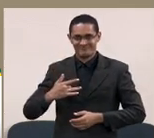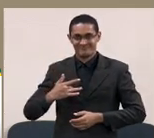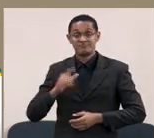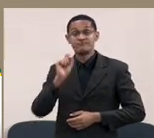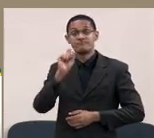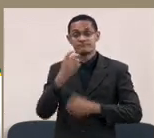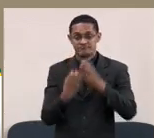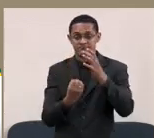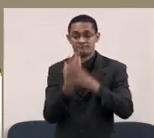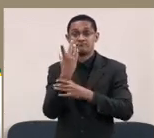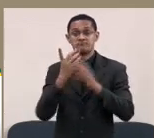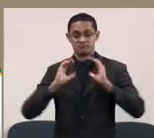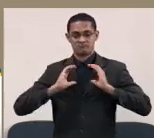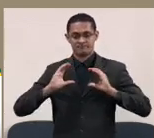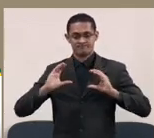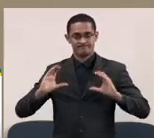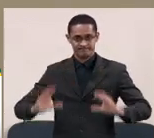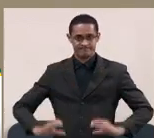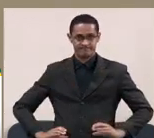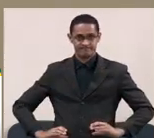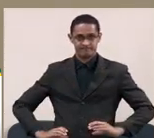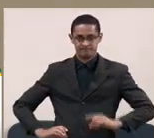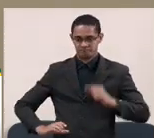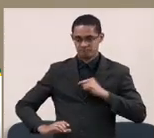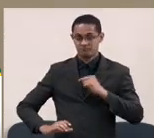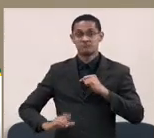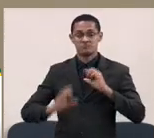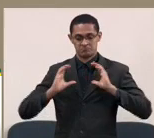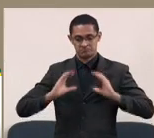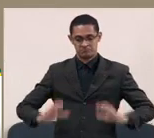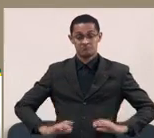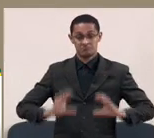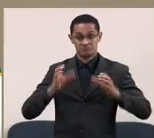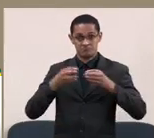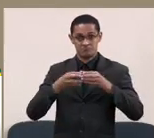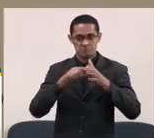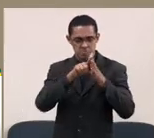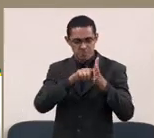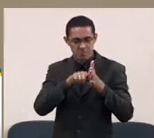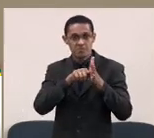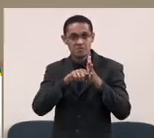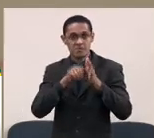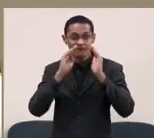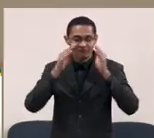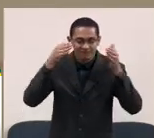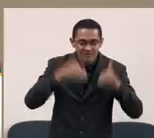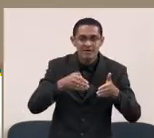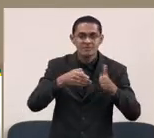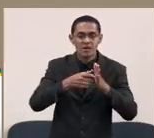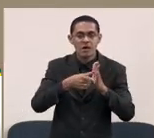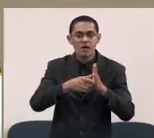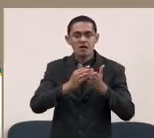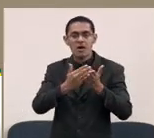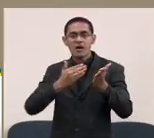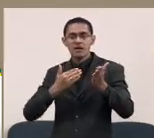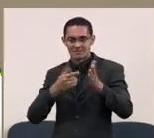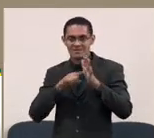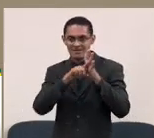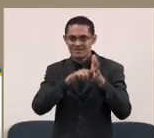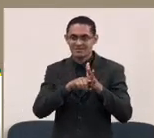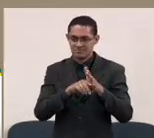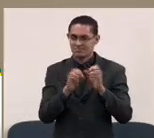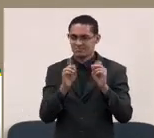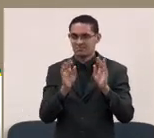uma coordenação que pudesse fazer o diagnóstico precoce. Quero dizer que ainda precisamos... Concedo mais 2 minutos.